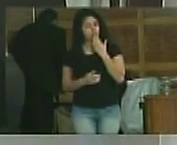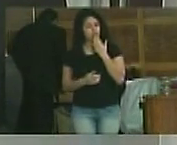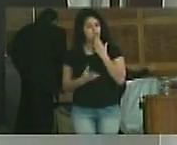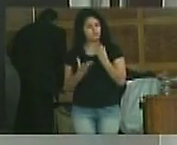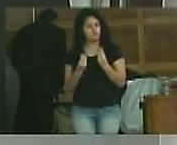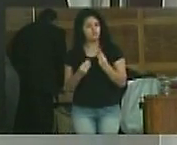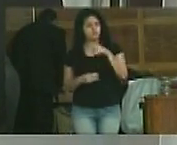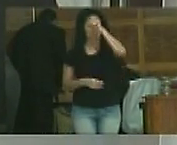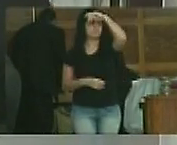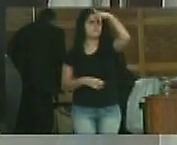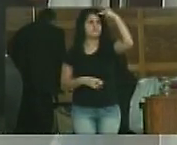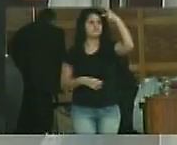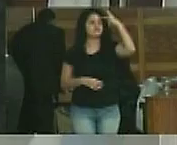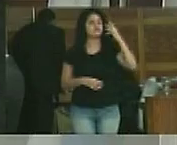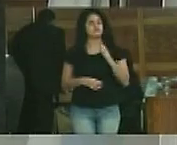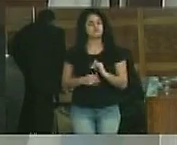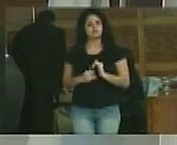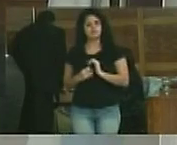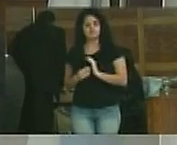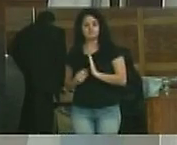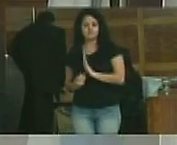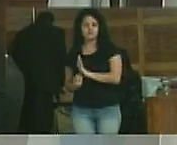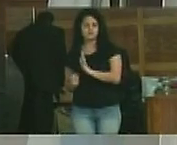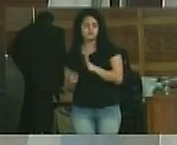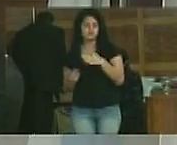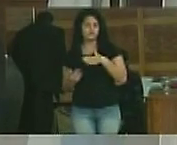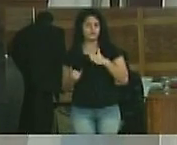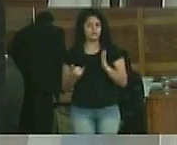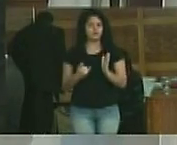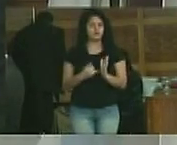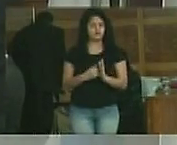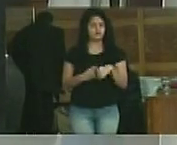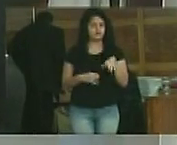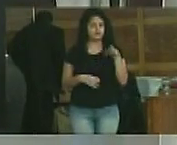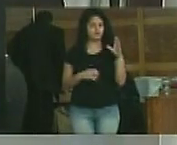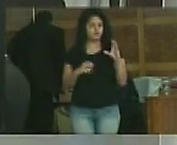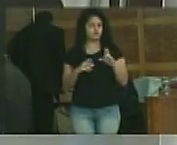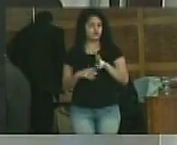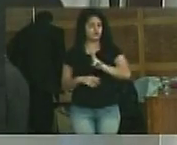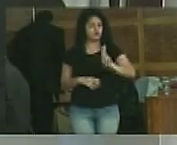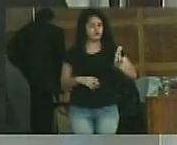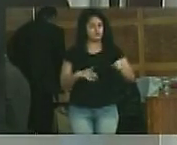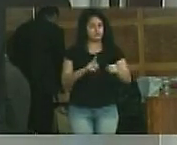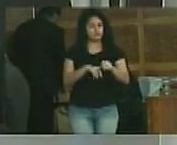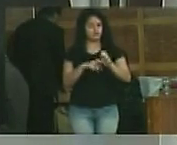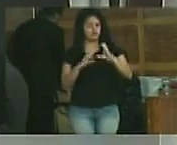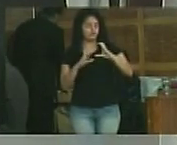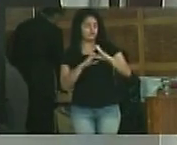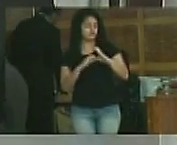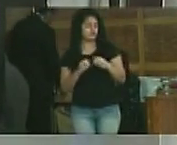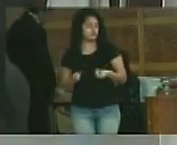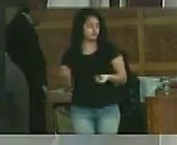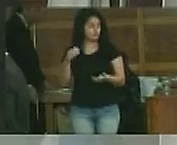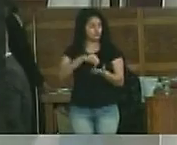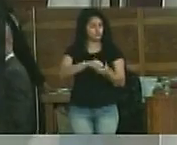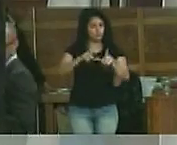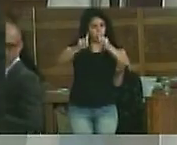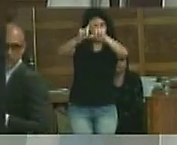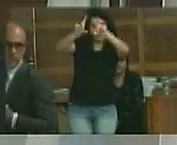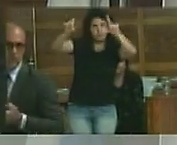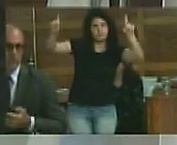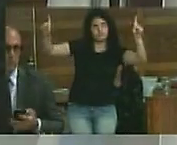prefeito atendesse essa minha solicitação em nome da comunidade do Camorim, de colocar ali na frente um